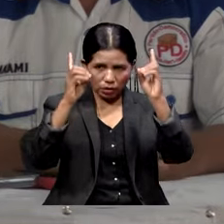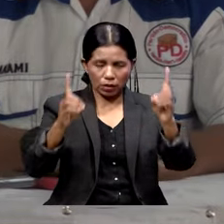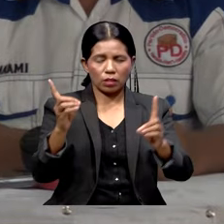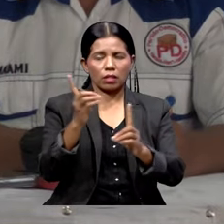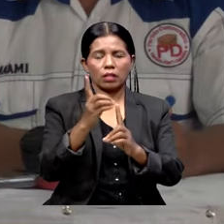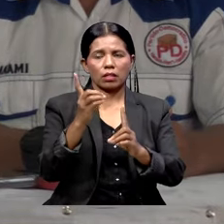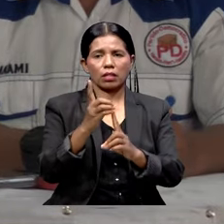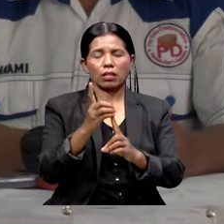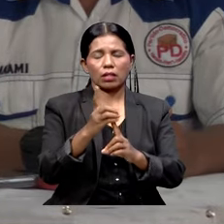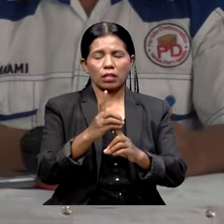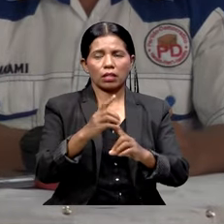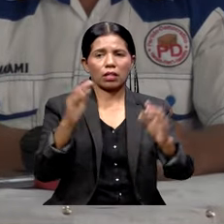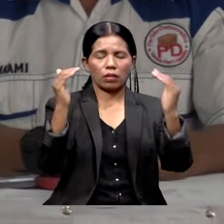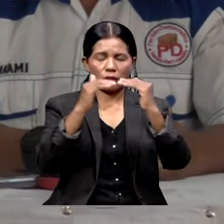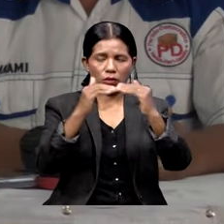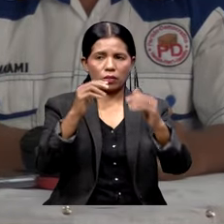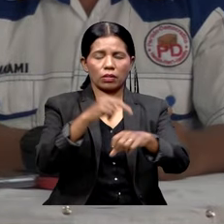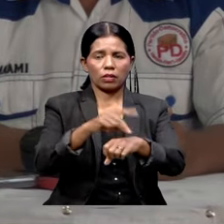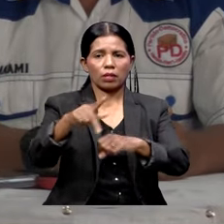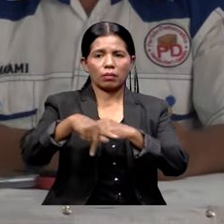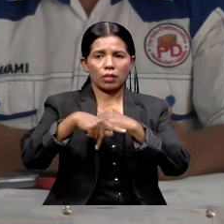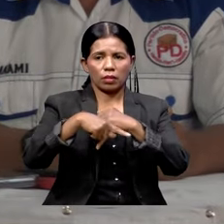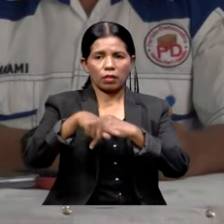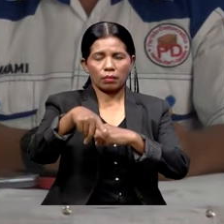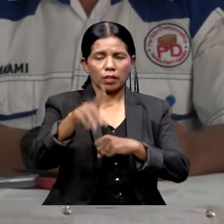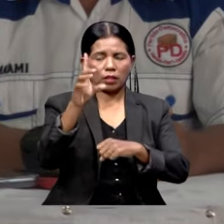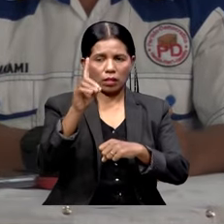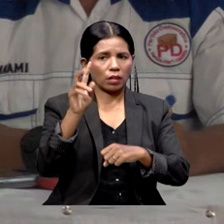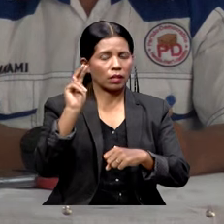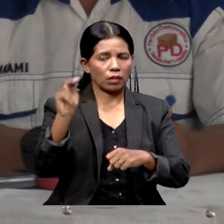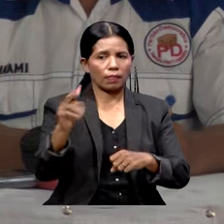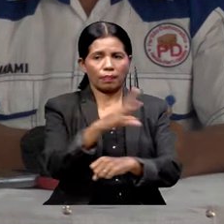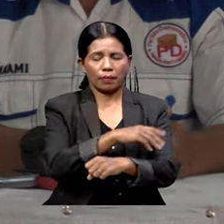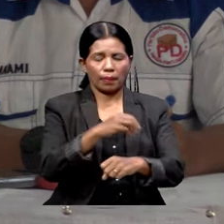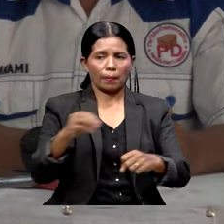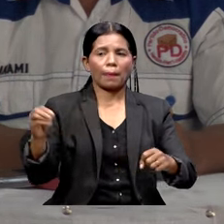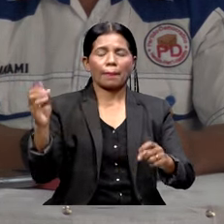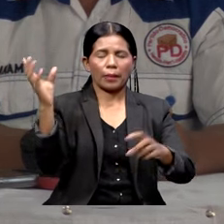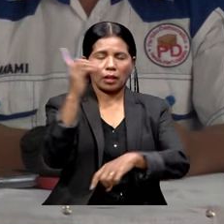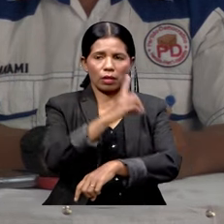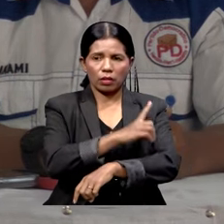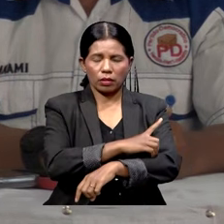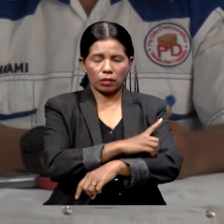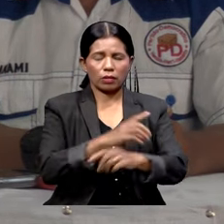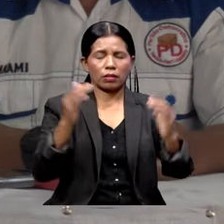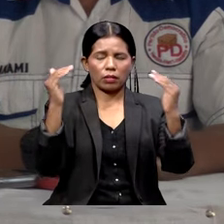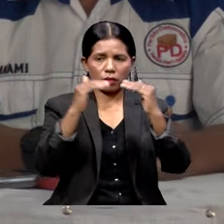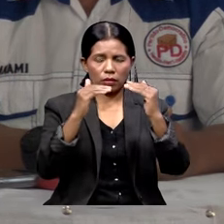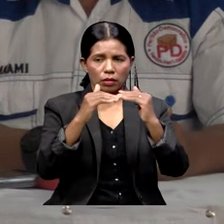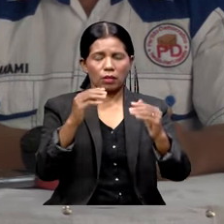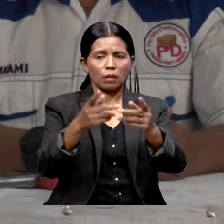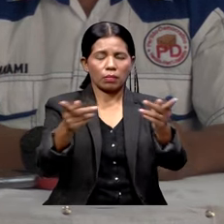Congresso Nacional Partido Democrático nian nomos lorong conferência